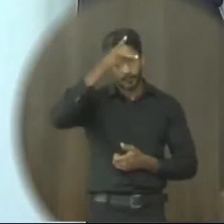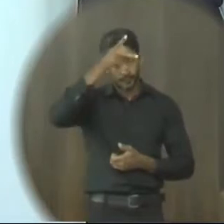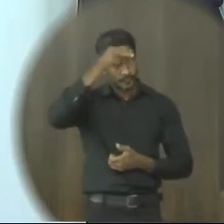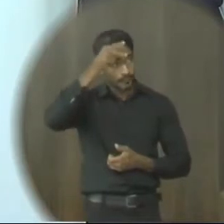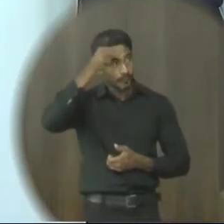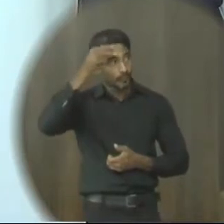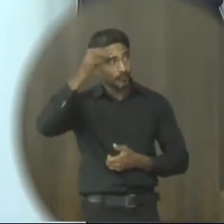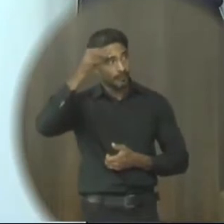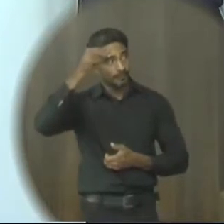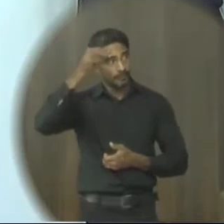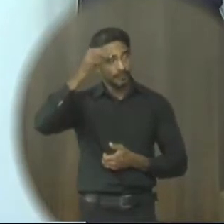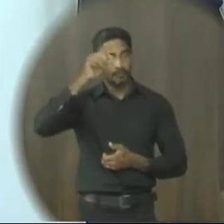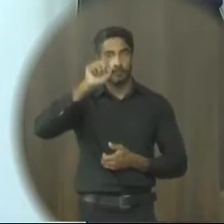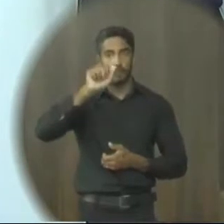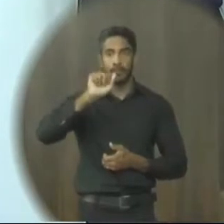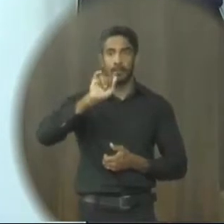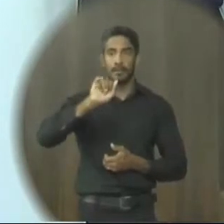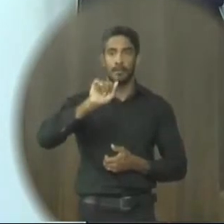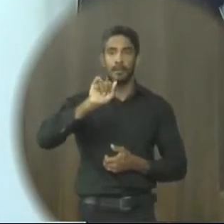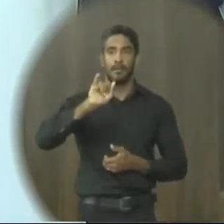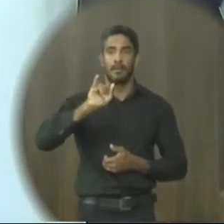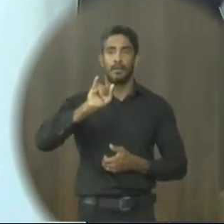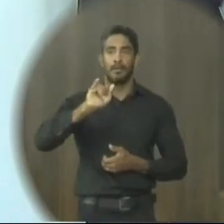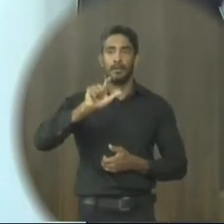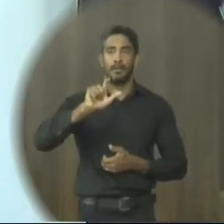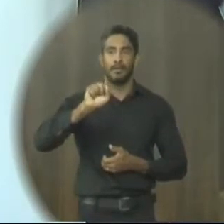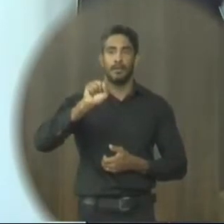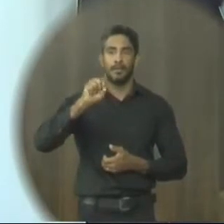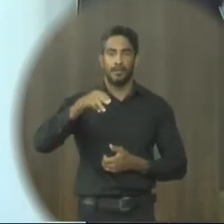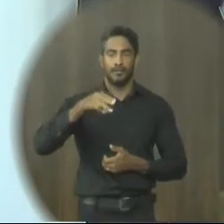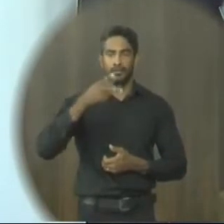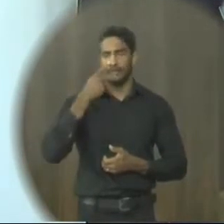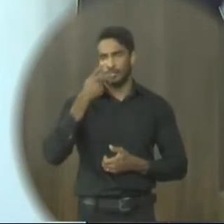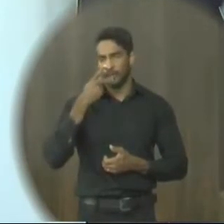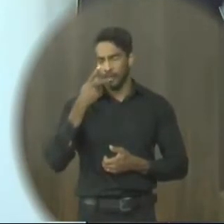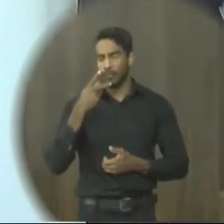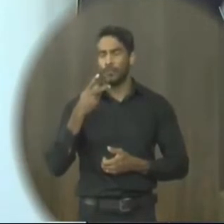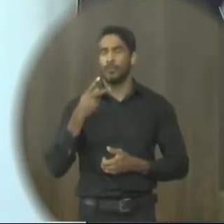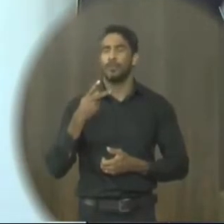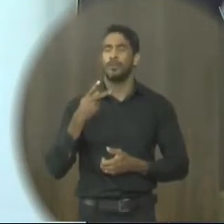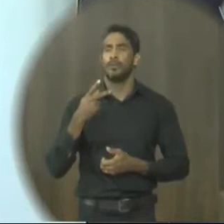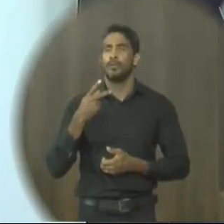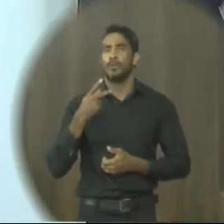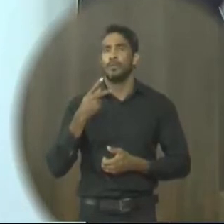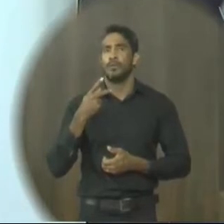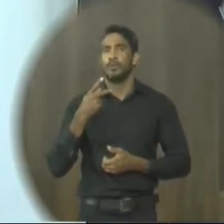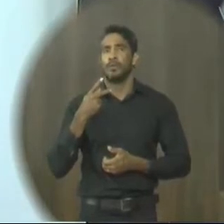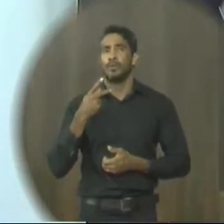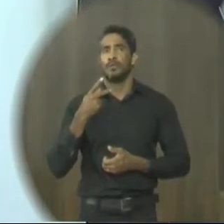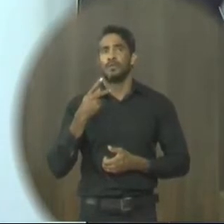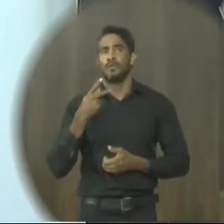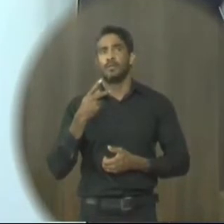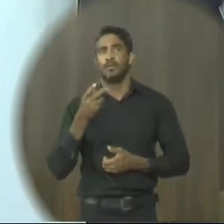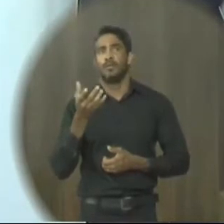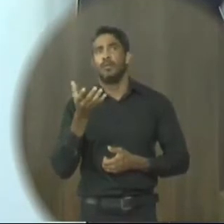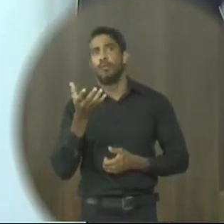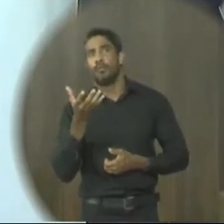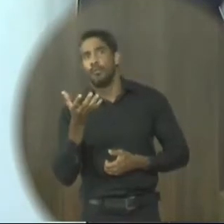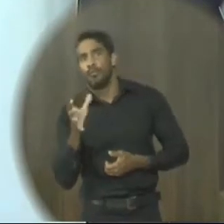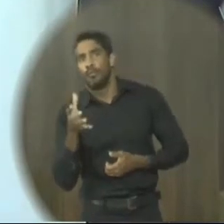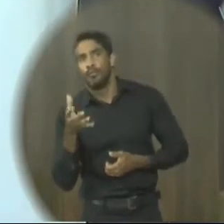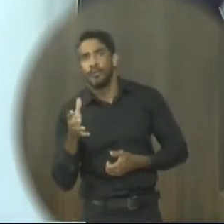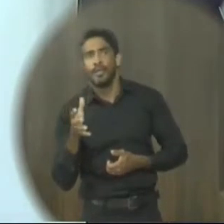Ailson, secretário Ailson, o prefeito disse que, em certo momento, ele disse que não queria